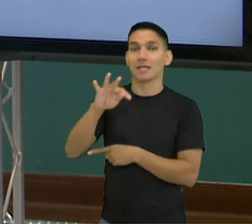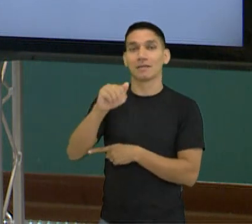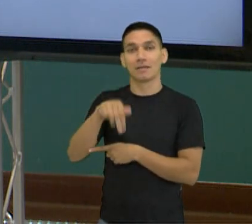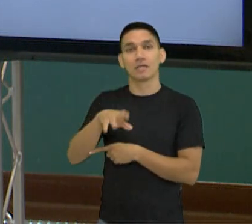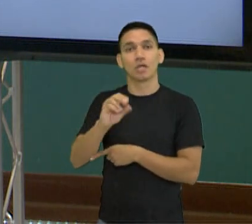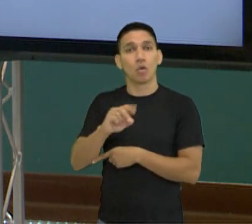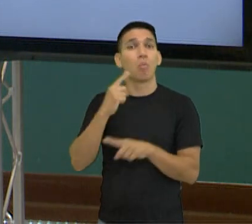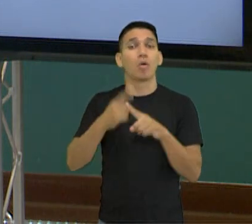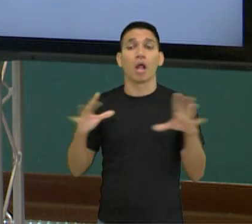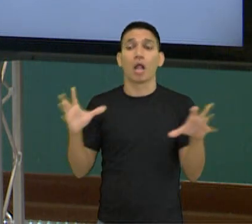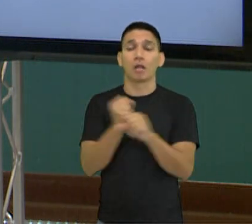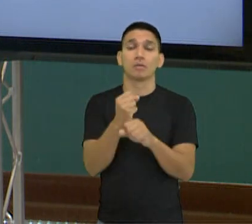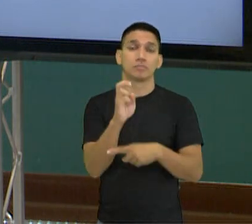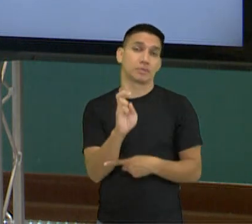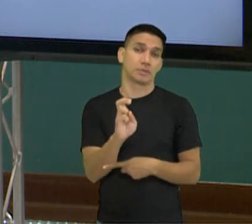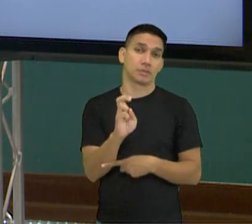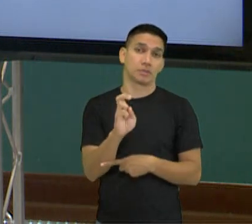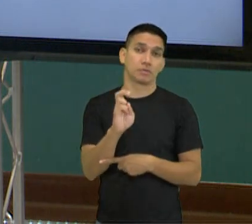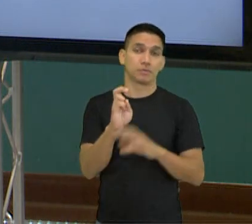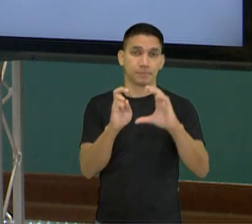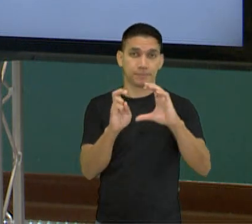sua fórmula molecular